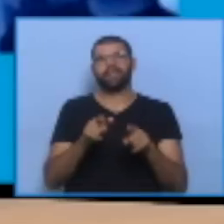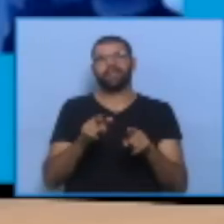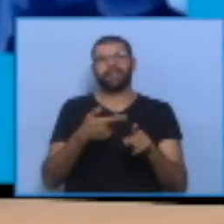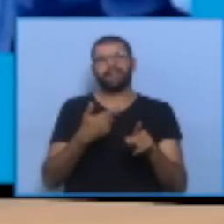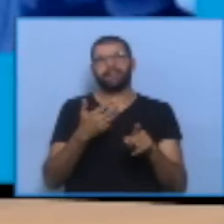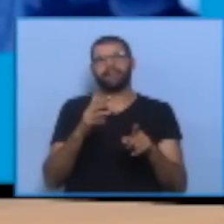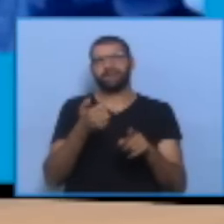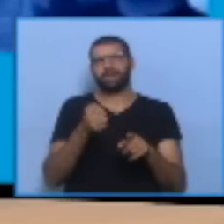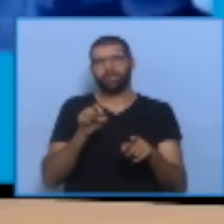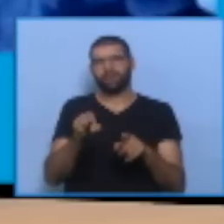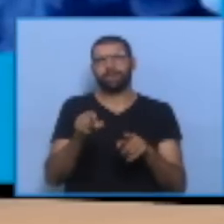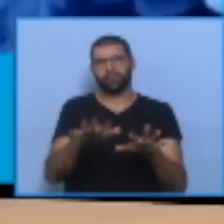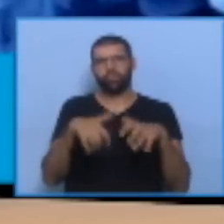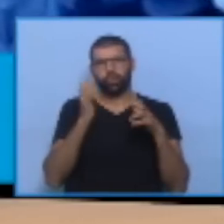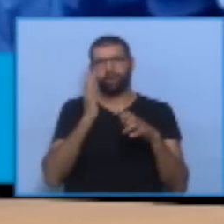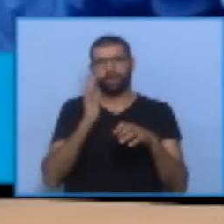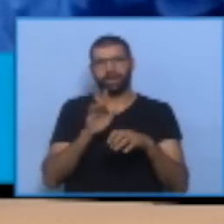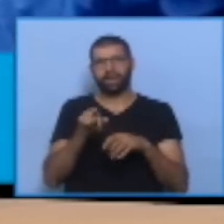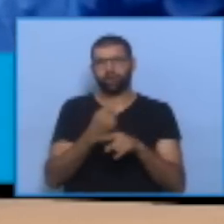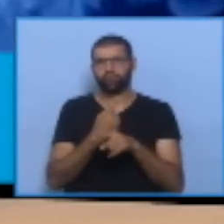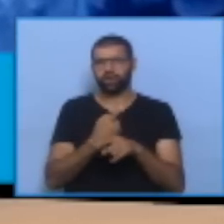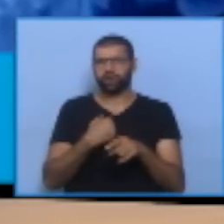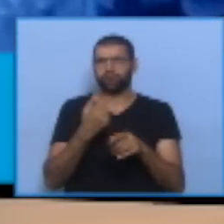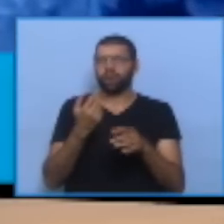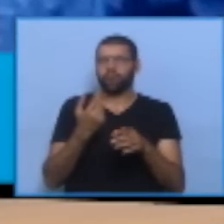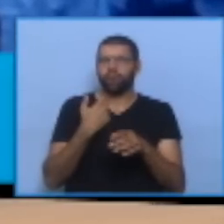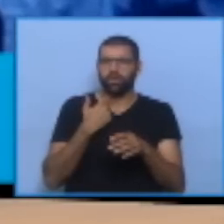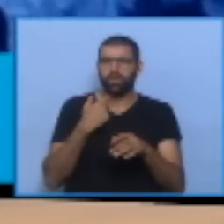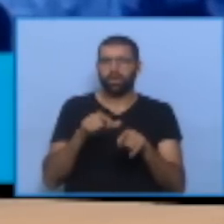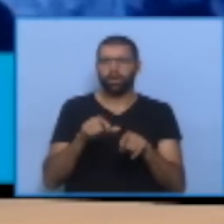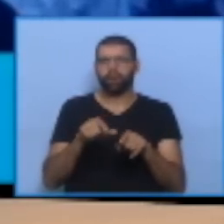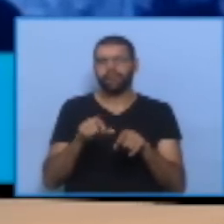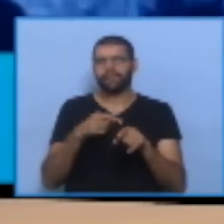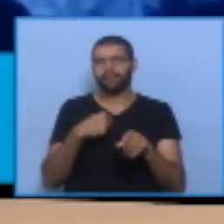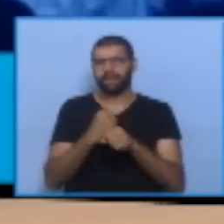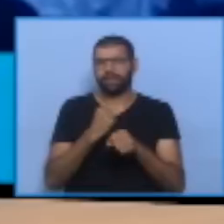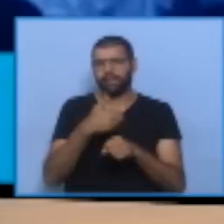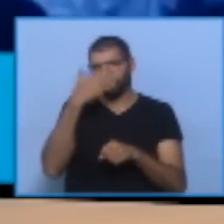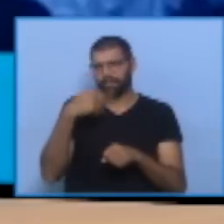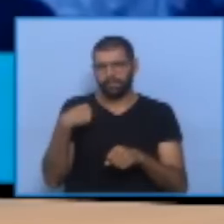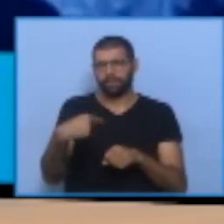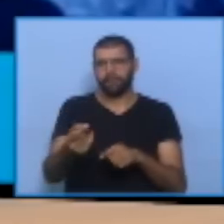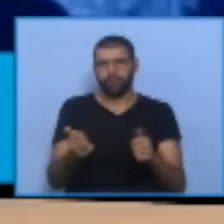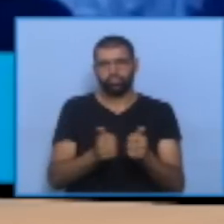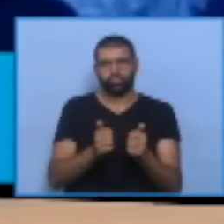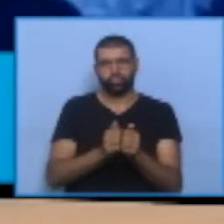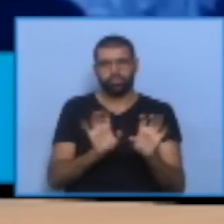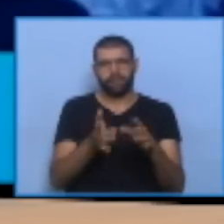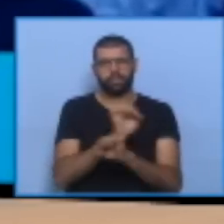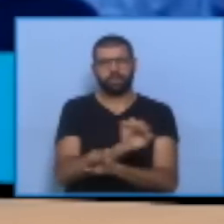de 50 mil conferências, que são as células mais pequenas onde trabalham os vicentinos e vicentinas dia a dia, junto às suas